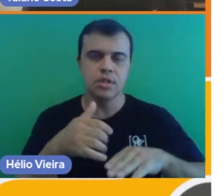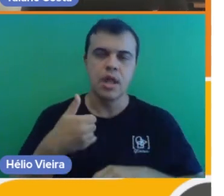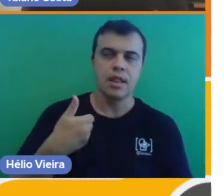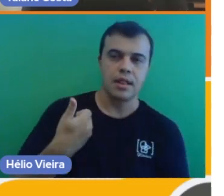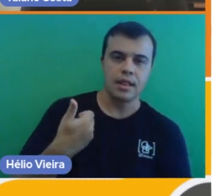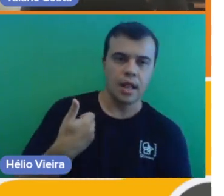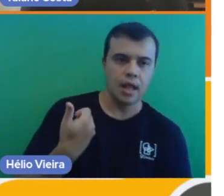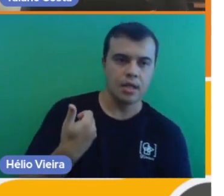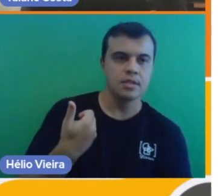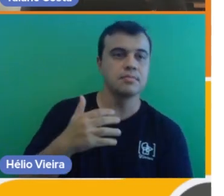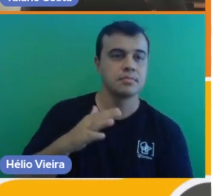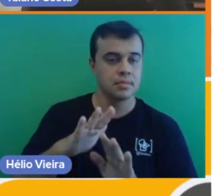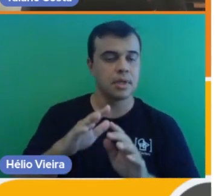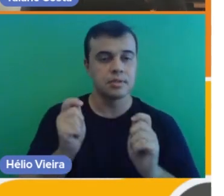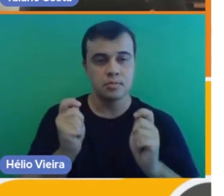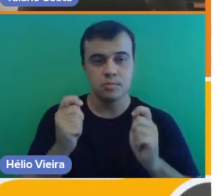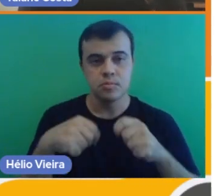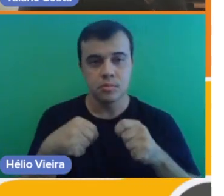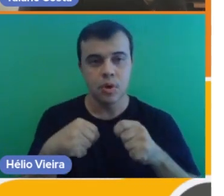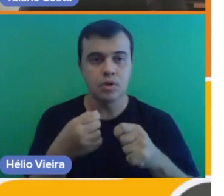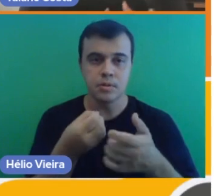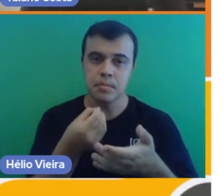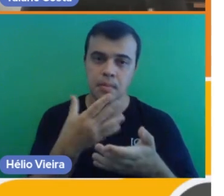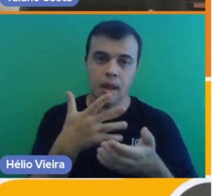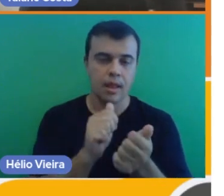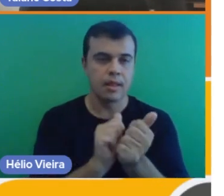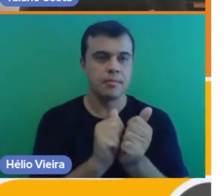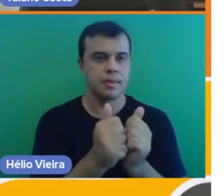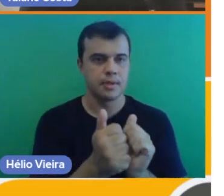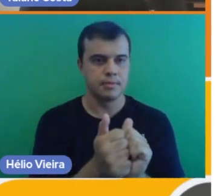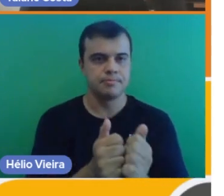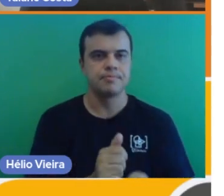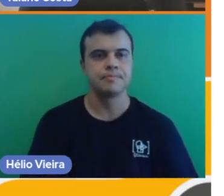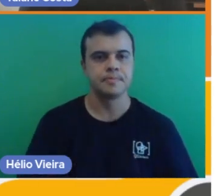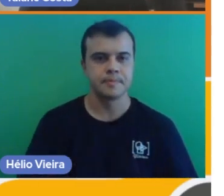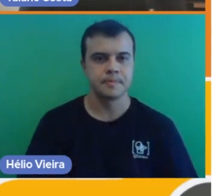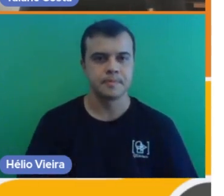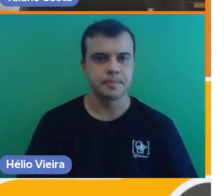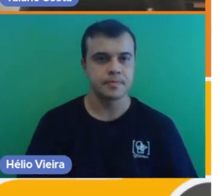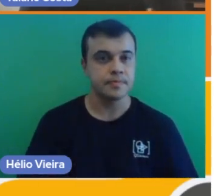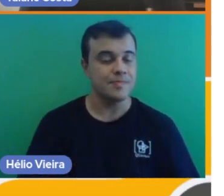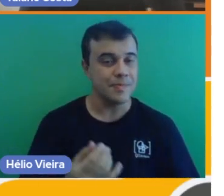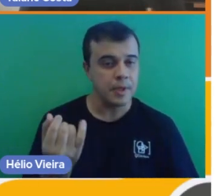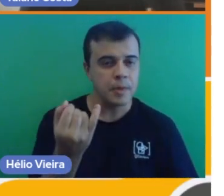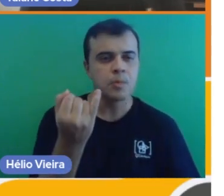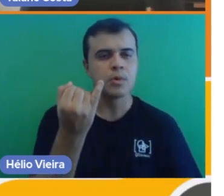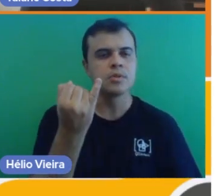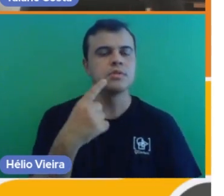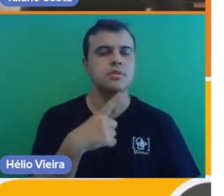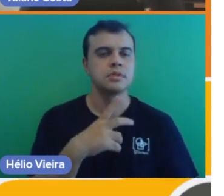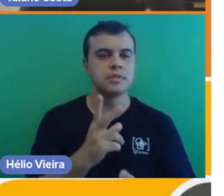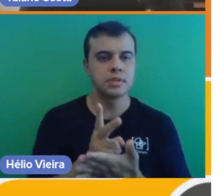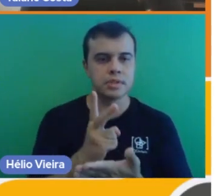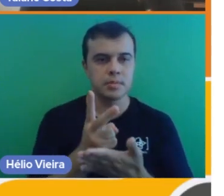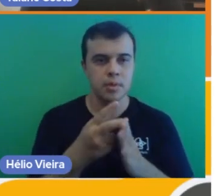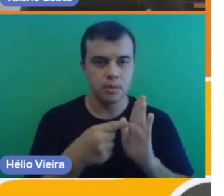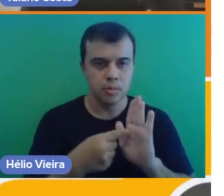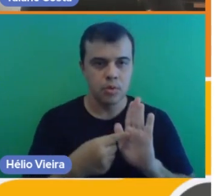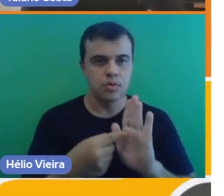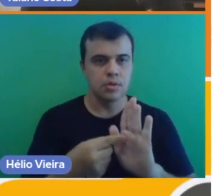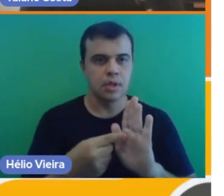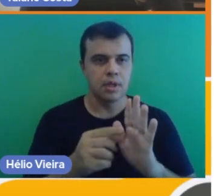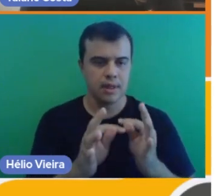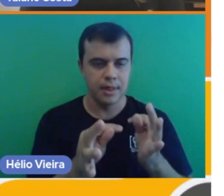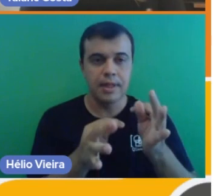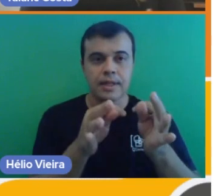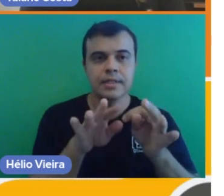etária, mas que pode ser muito bem adaptada. É importante passar, né, por essas